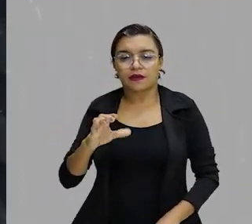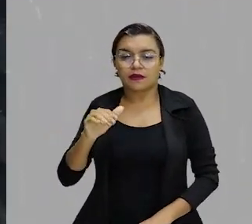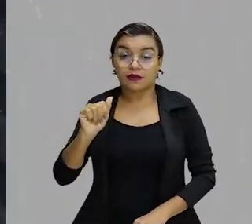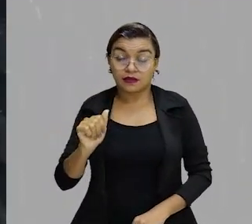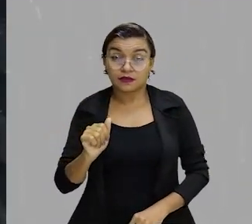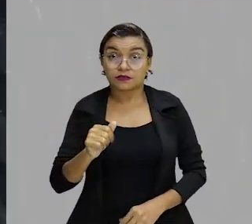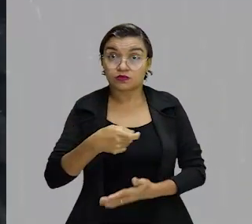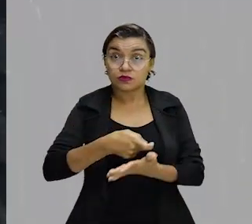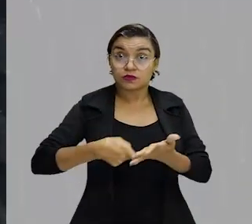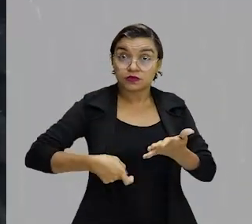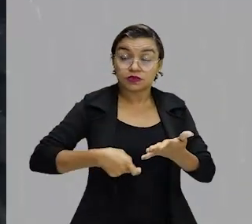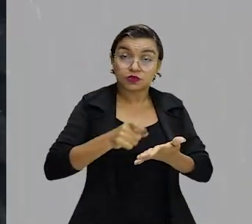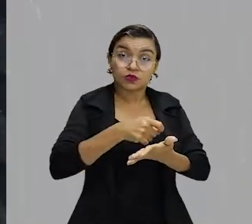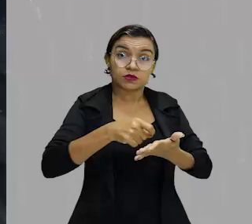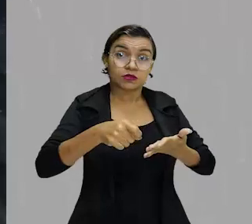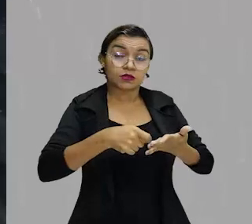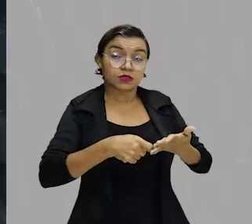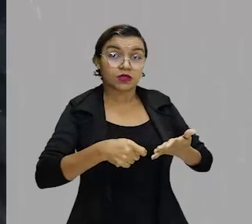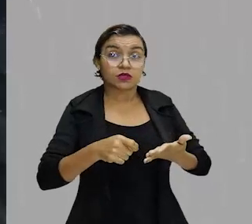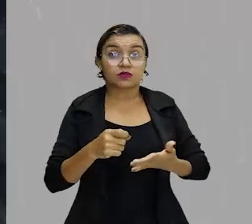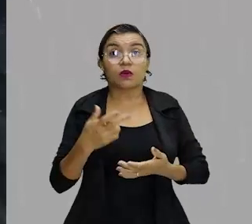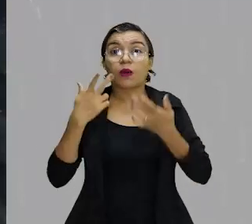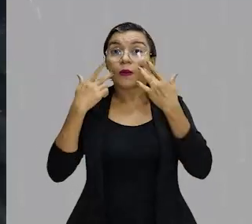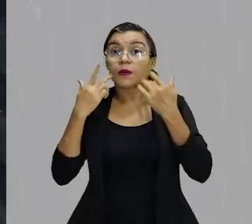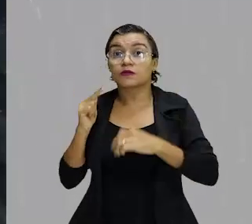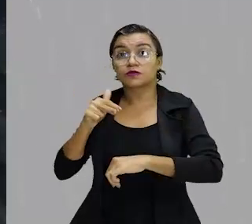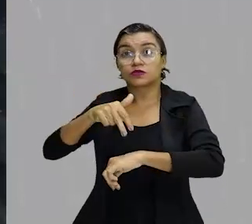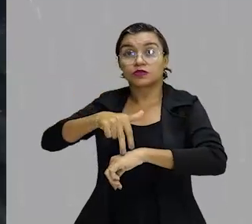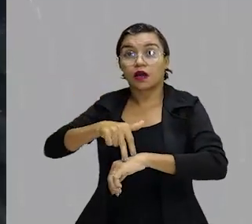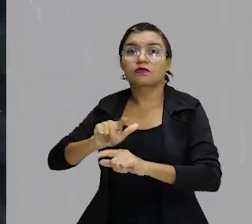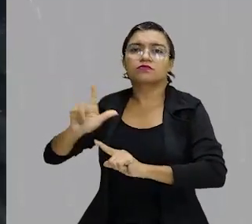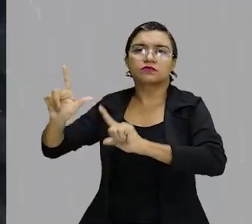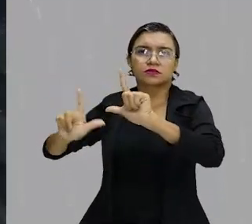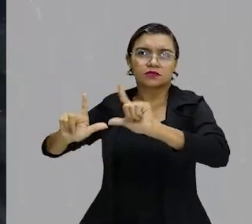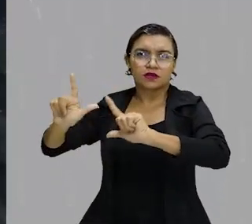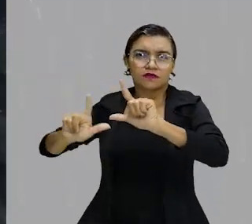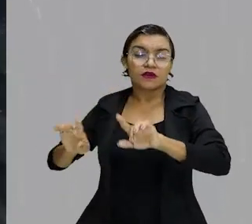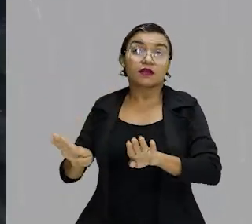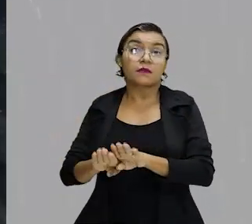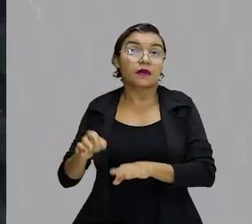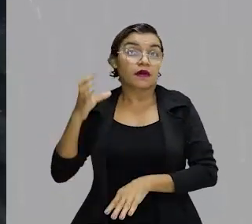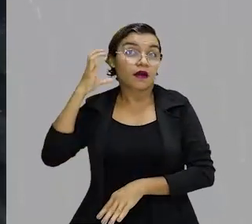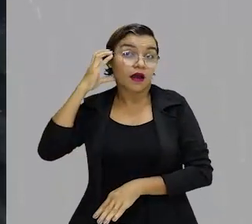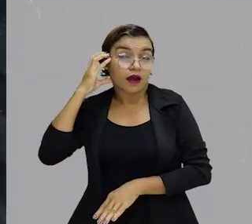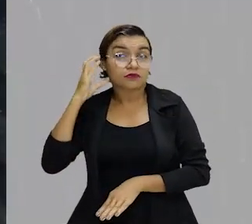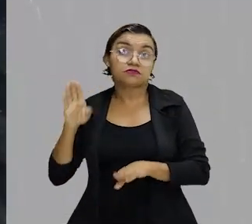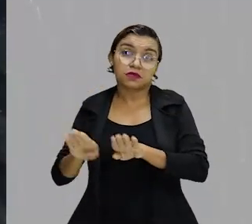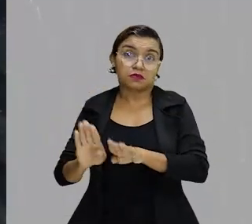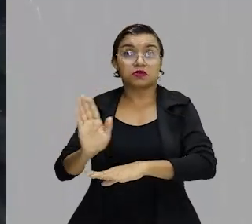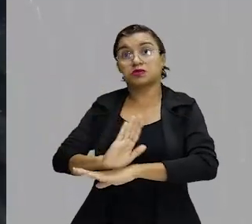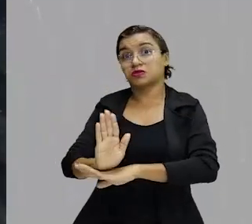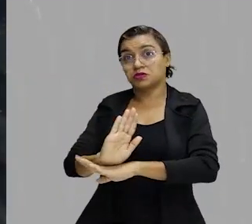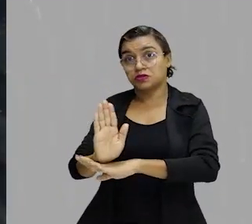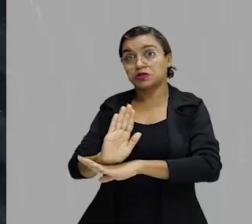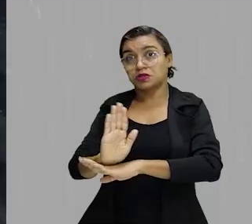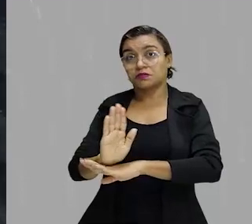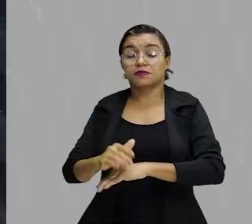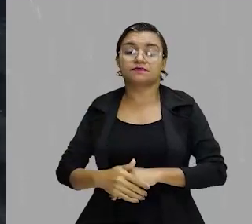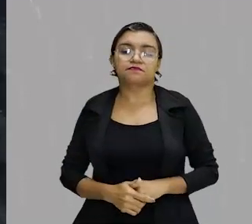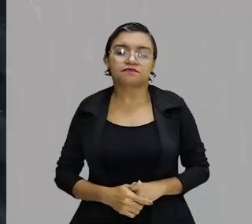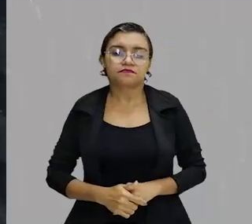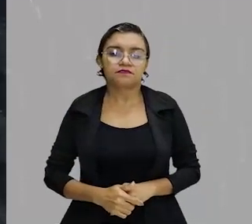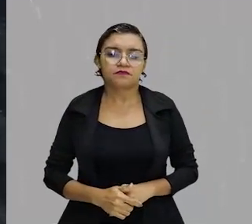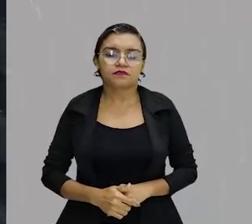texto escrito para o teatro, a TV, o rádio ou mesmo para o cinema, a partir do filme.